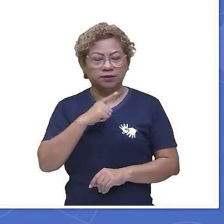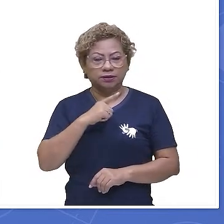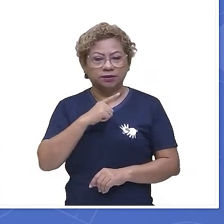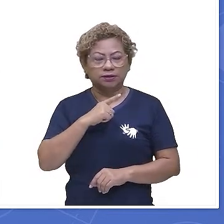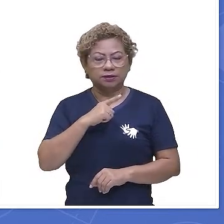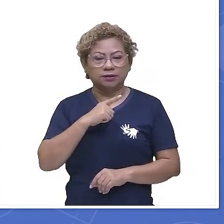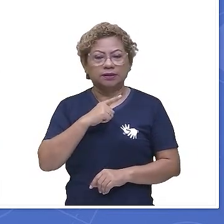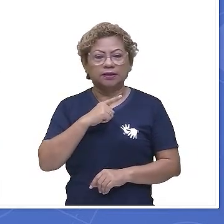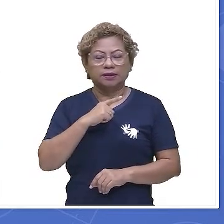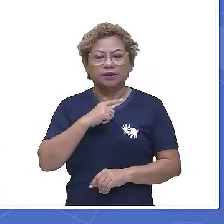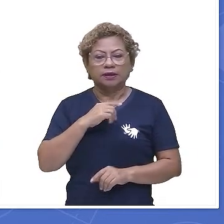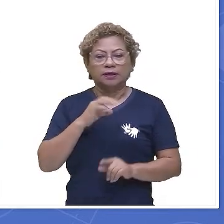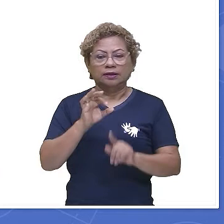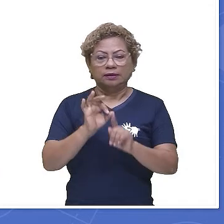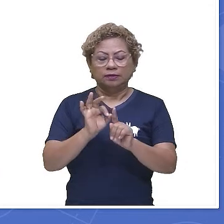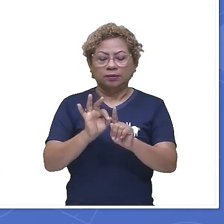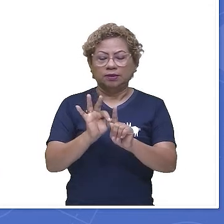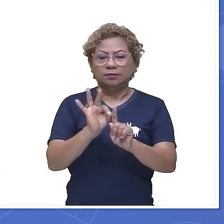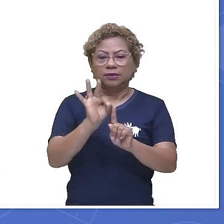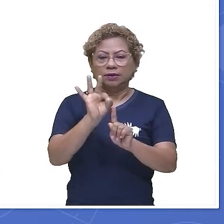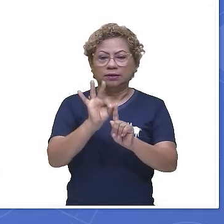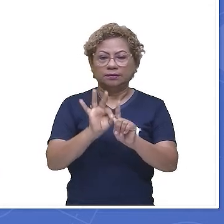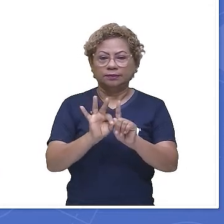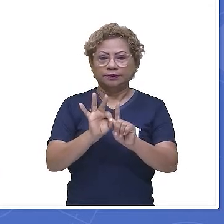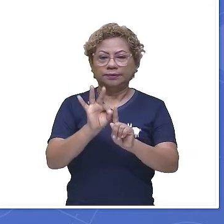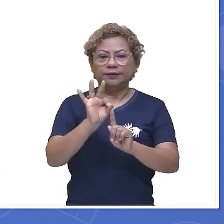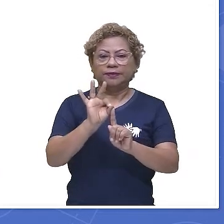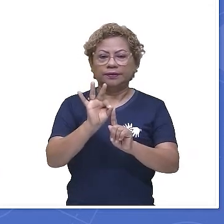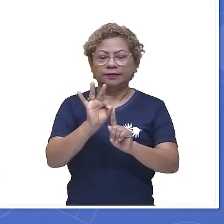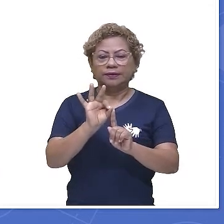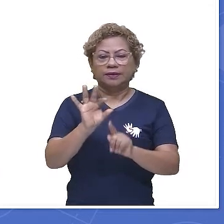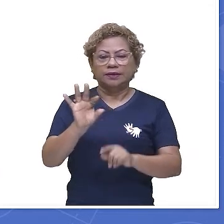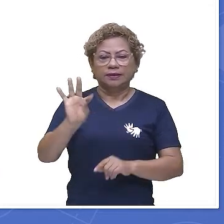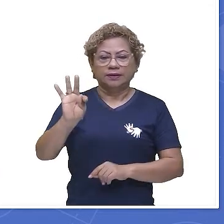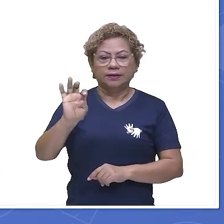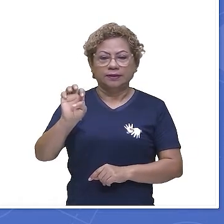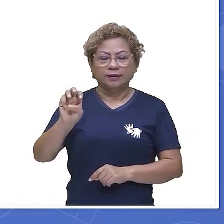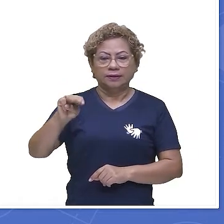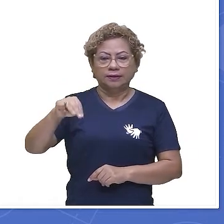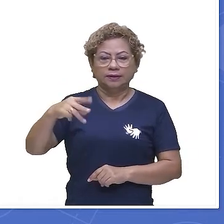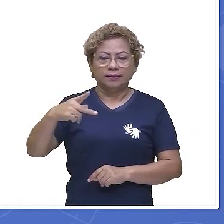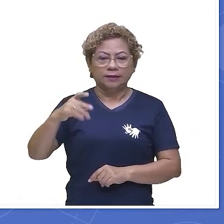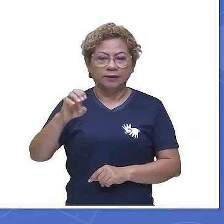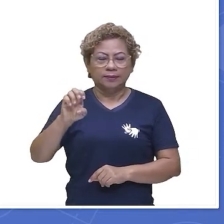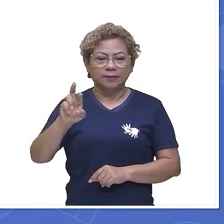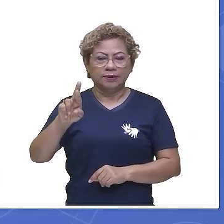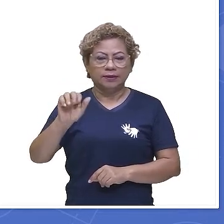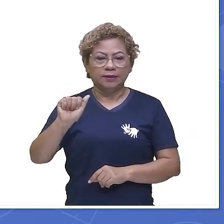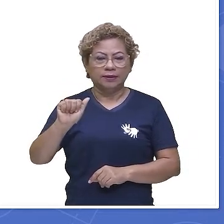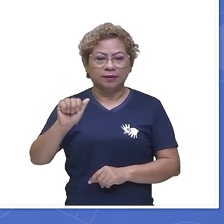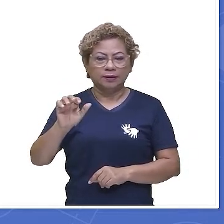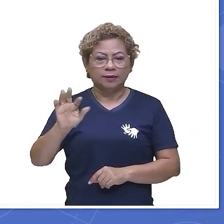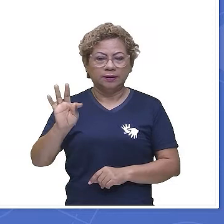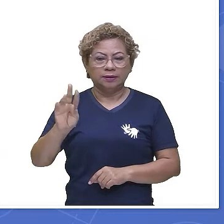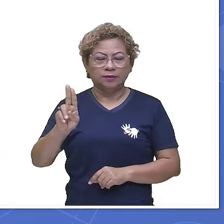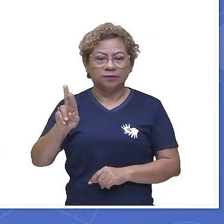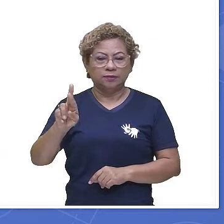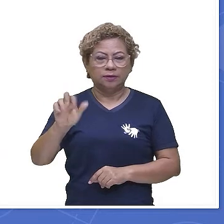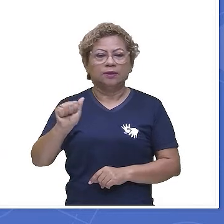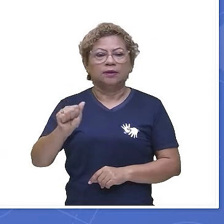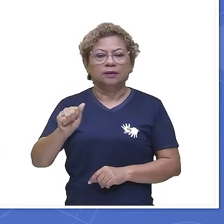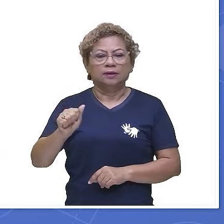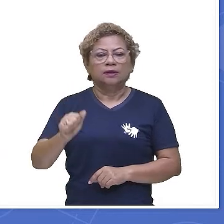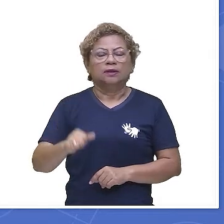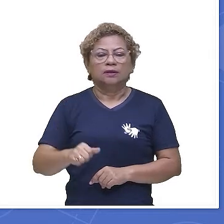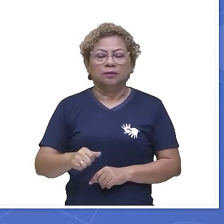grandeza escalar. Por quê? Porque também, ao medir a temperatura, eu posso exatamente expressar